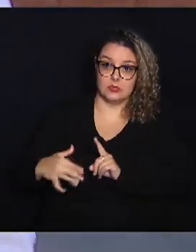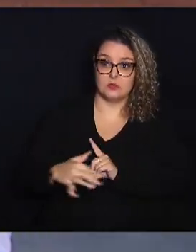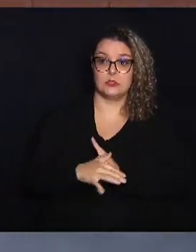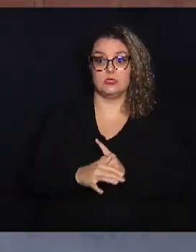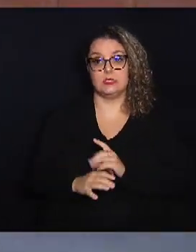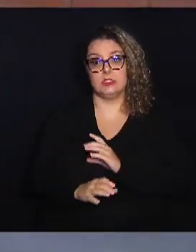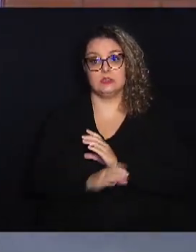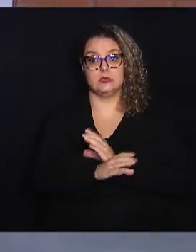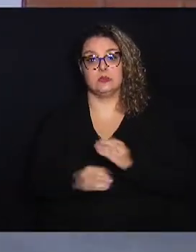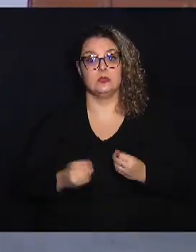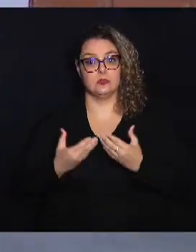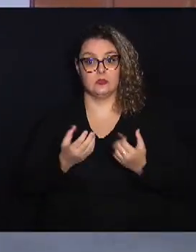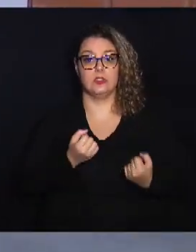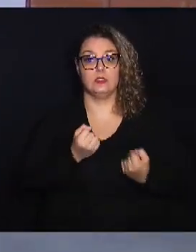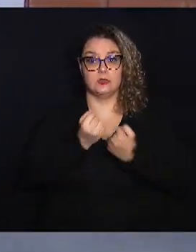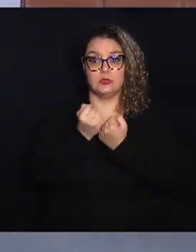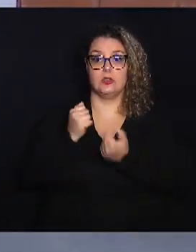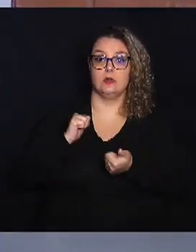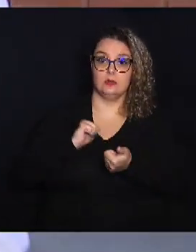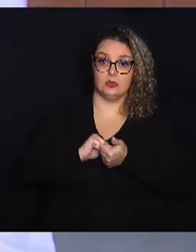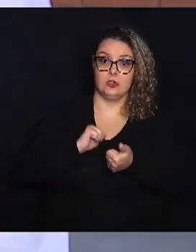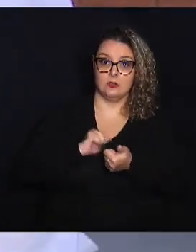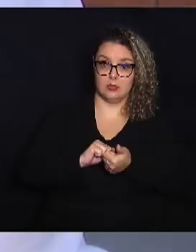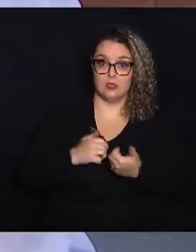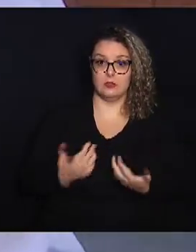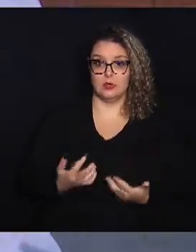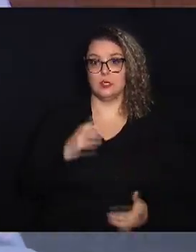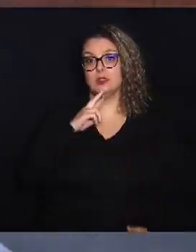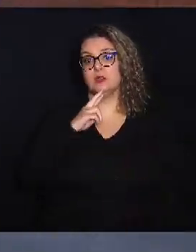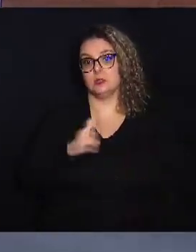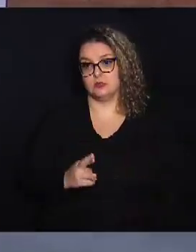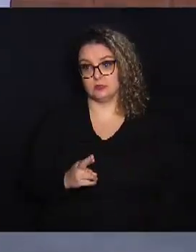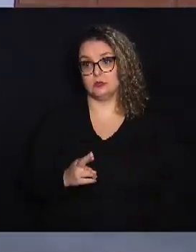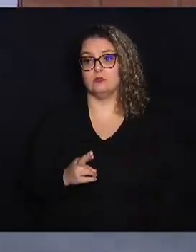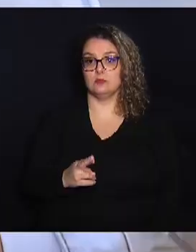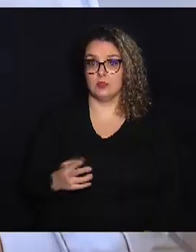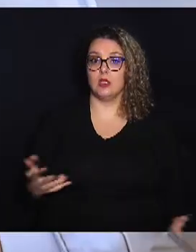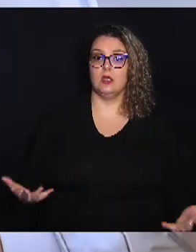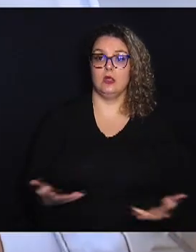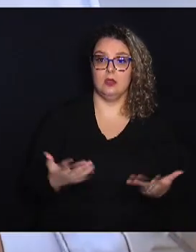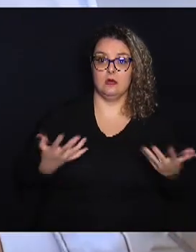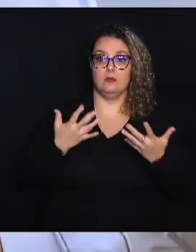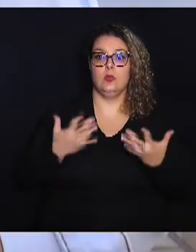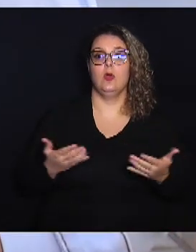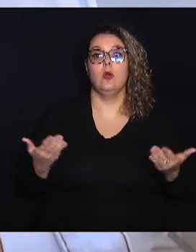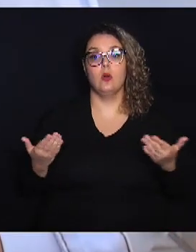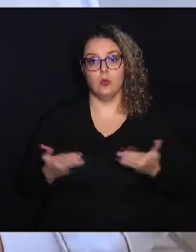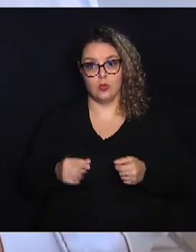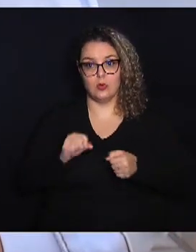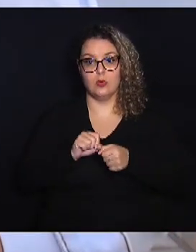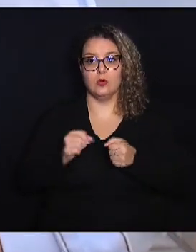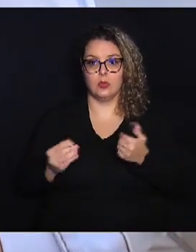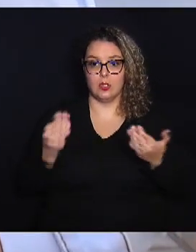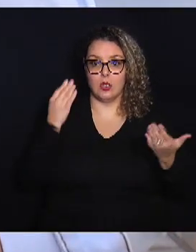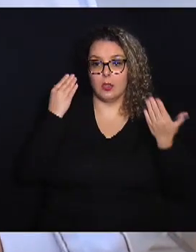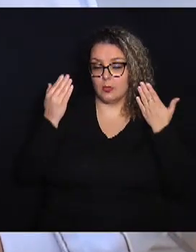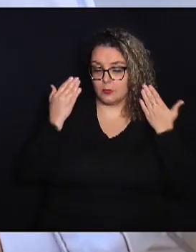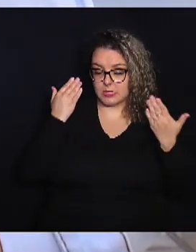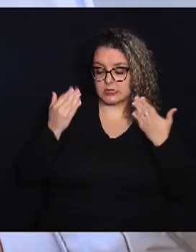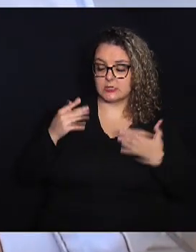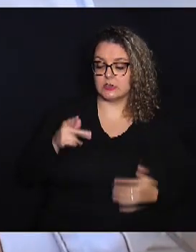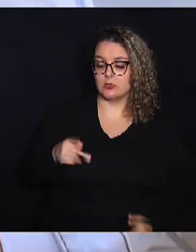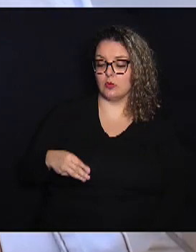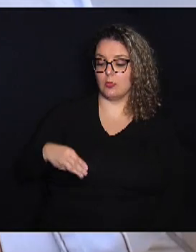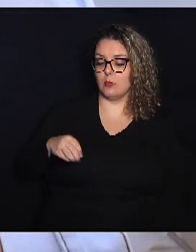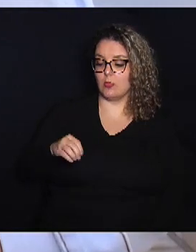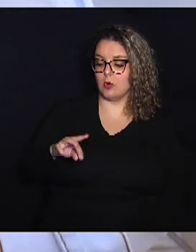têm oferecido suporte qualificado e a resposta é motivadora. Hoje ele faz psicomotricidade, né? Ele passa